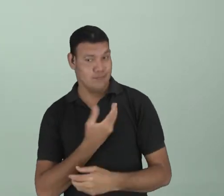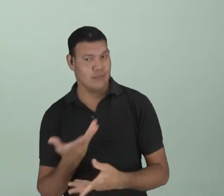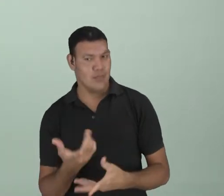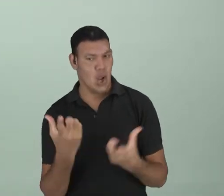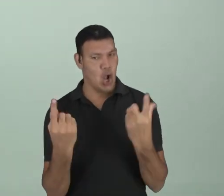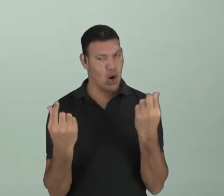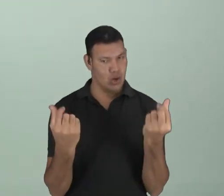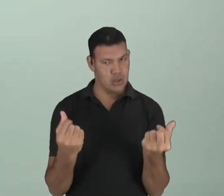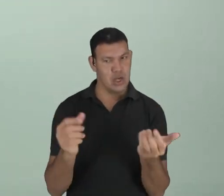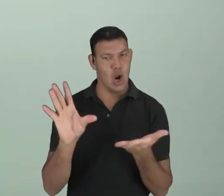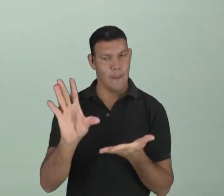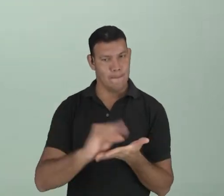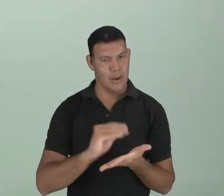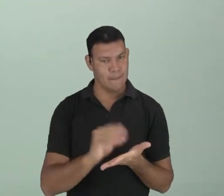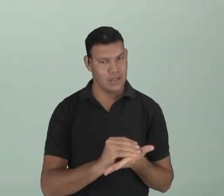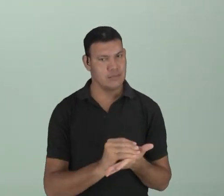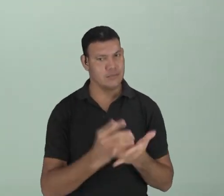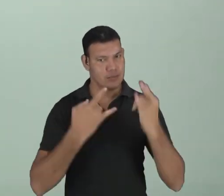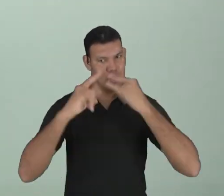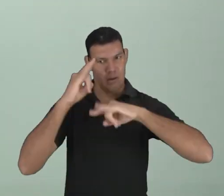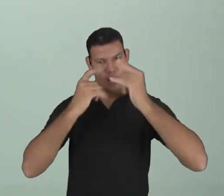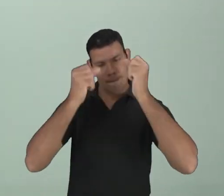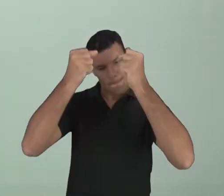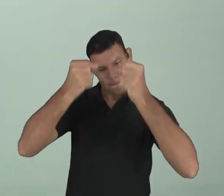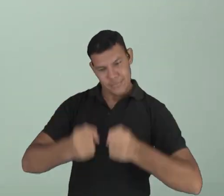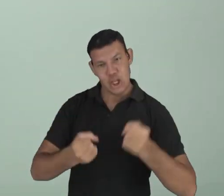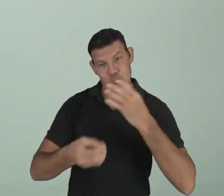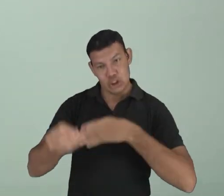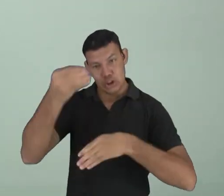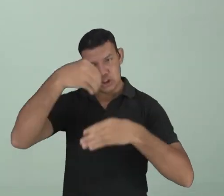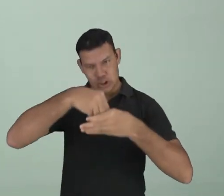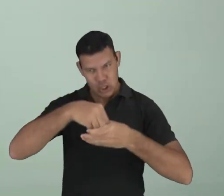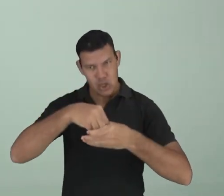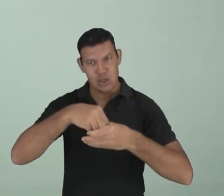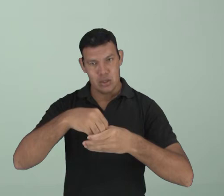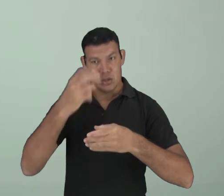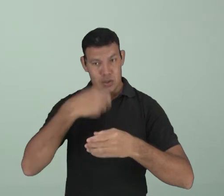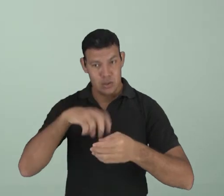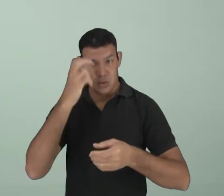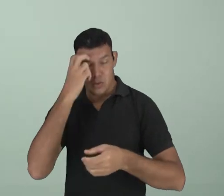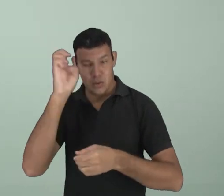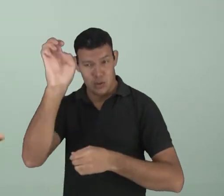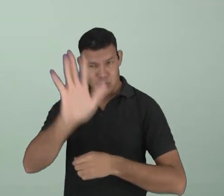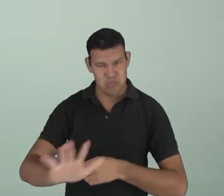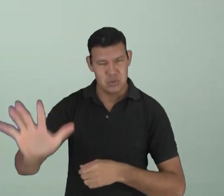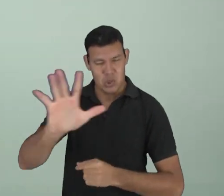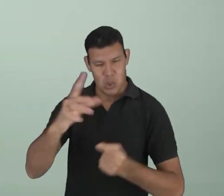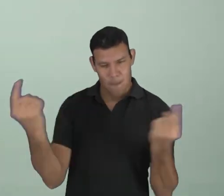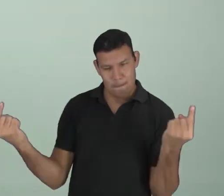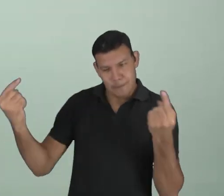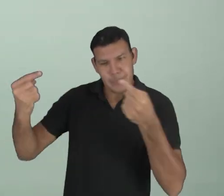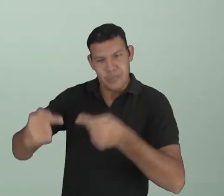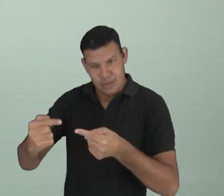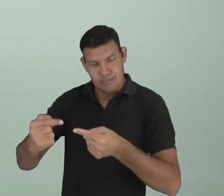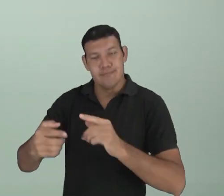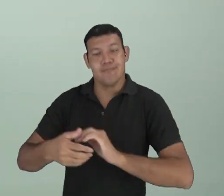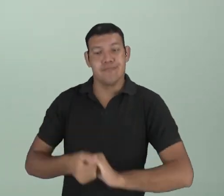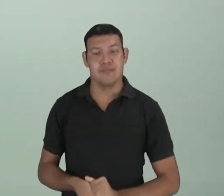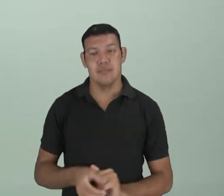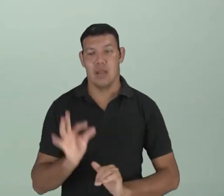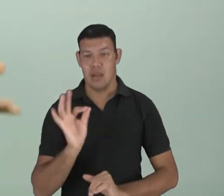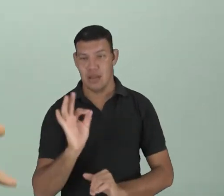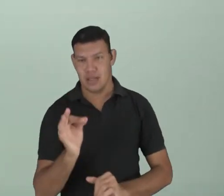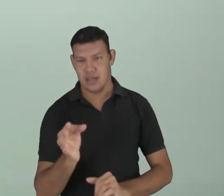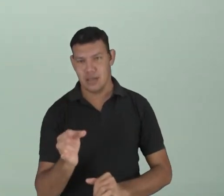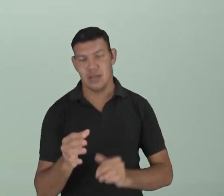o dinheiro, o lucro, o poder já estava dentro desses povos europeus que aí passam a disputar por essas questões,